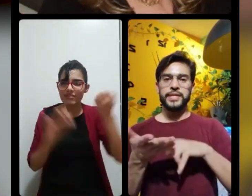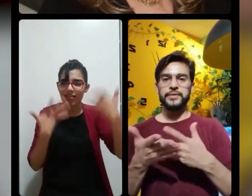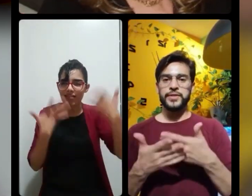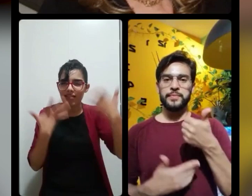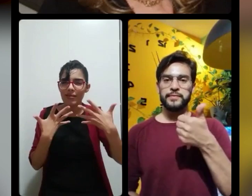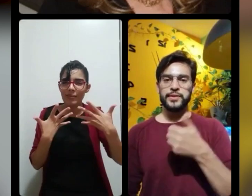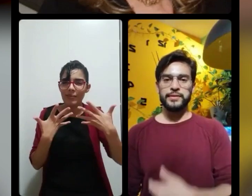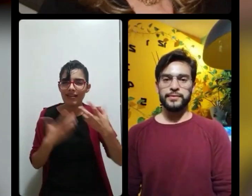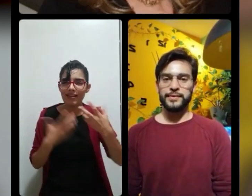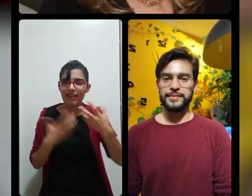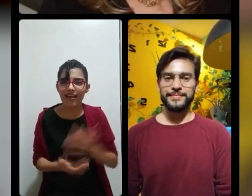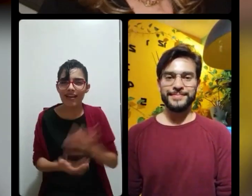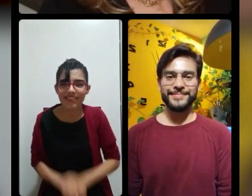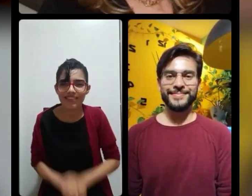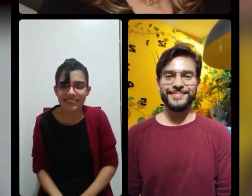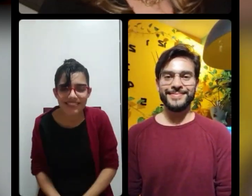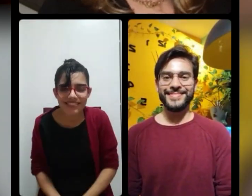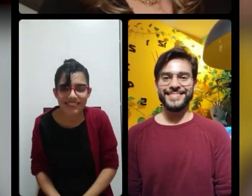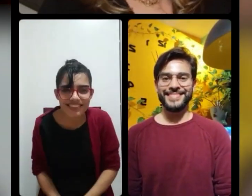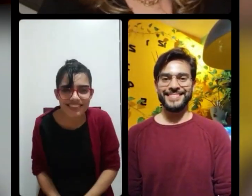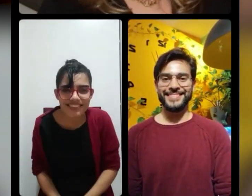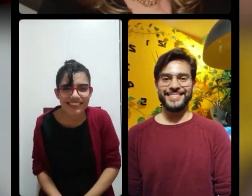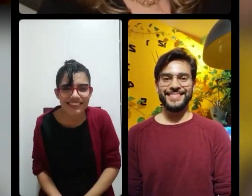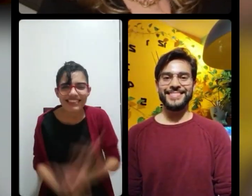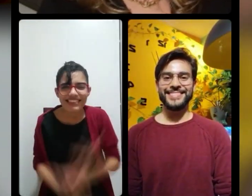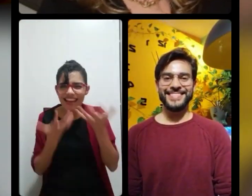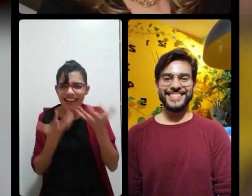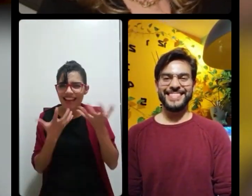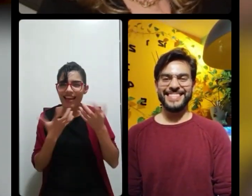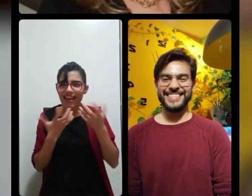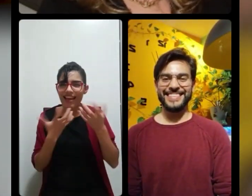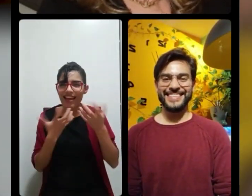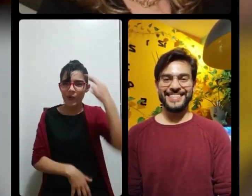Eu posso traduzir para você. Olha aí, tá vendo?